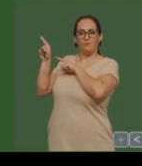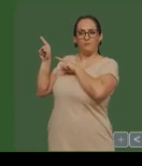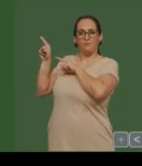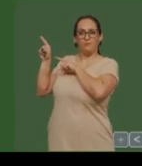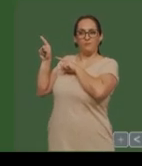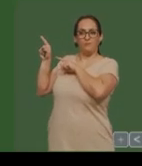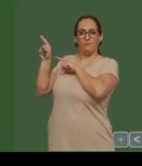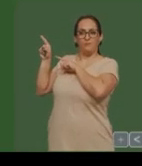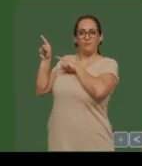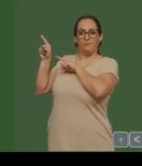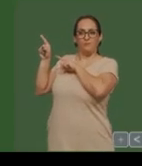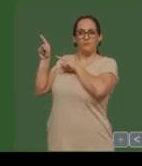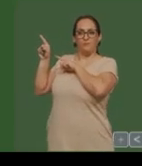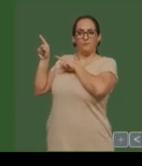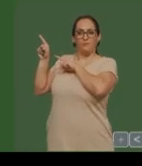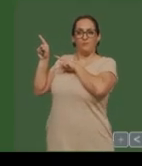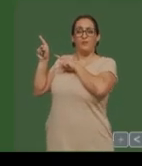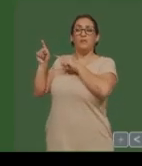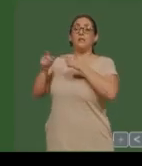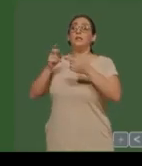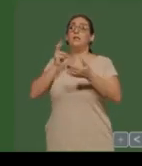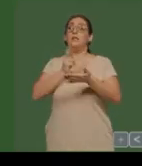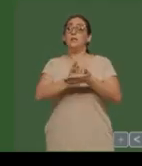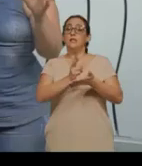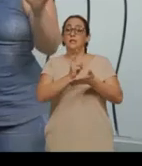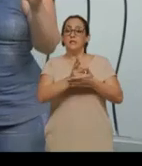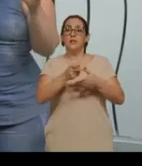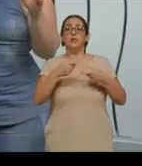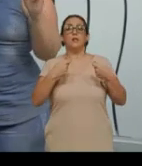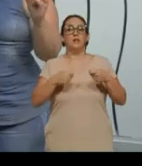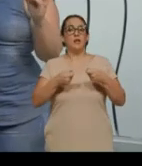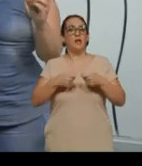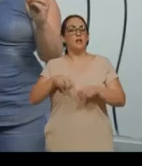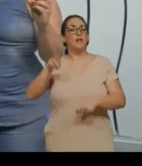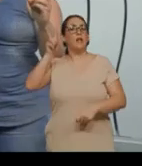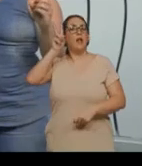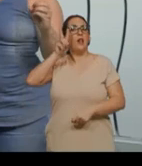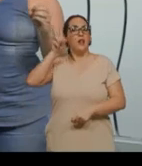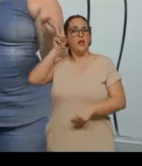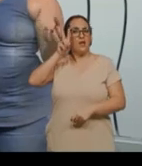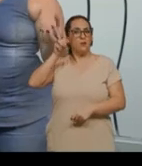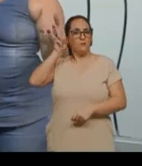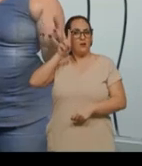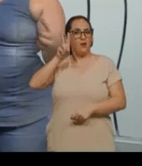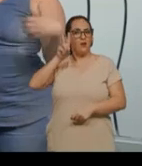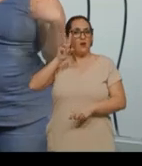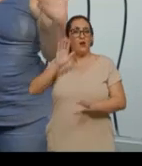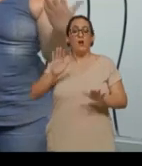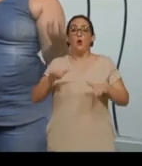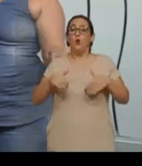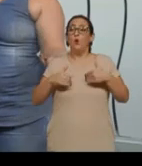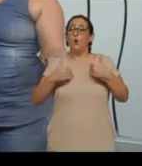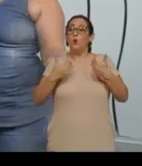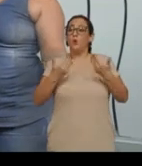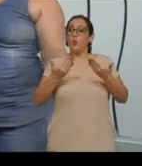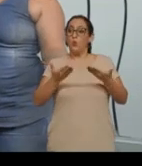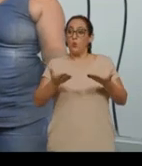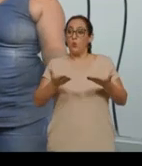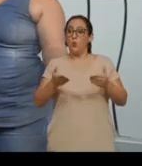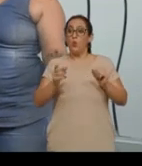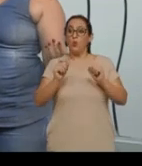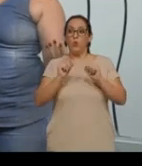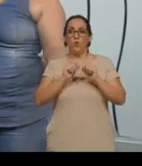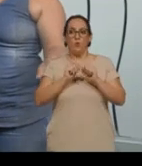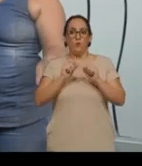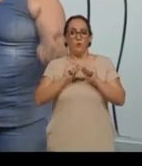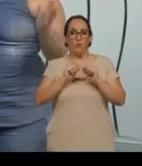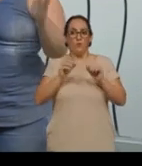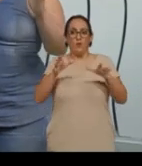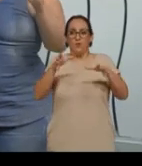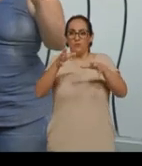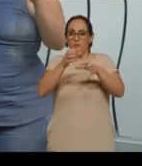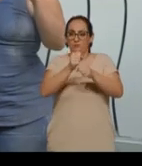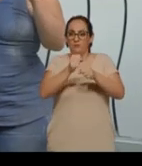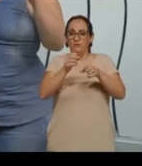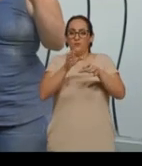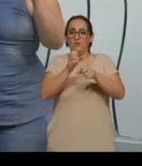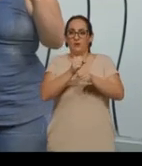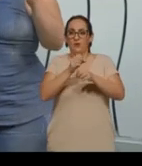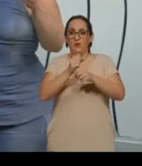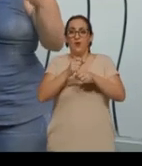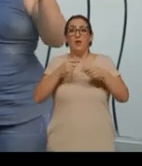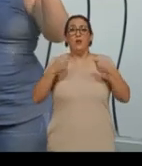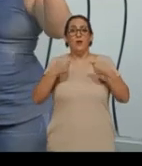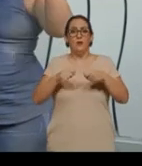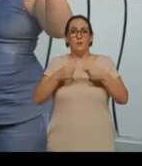42 centésimos. Você sempre tem que lembrar que você, ao fazer uma operação... você tem